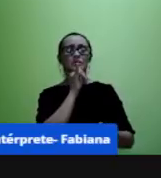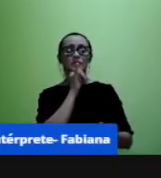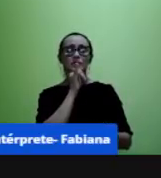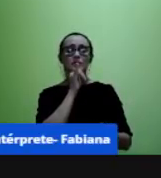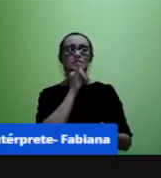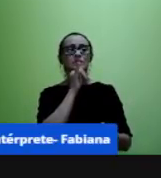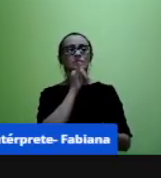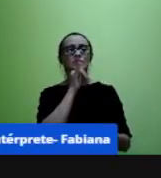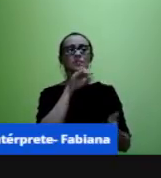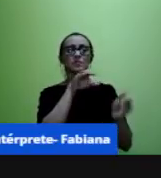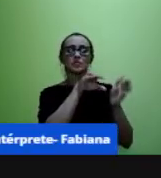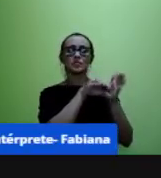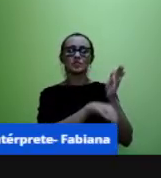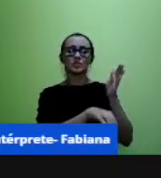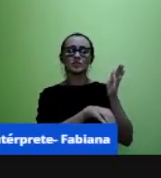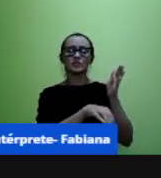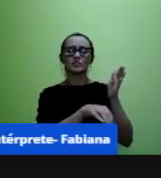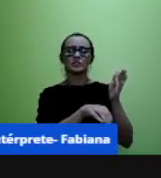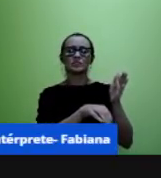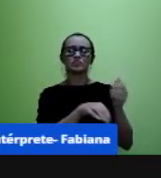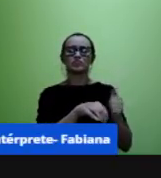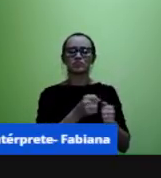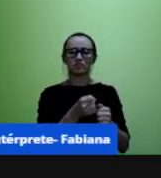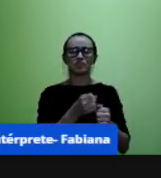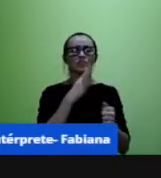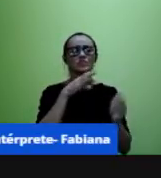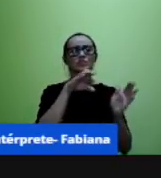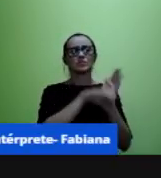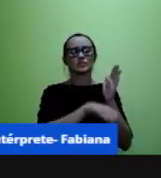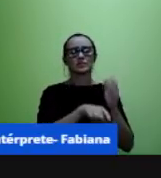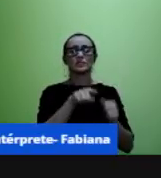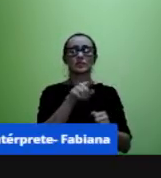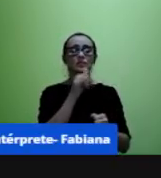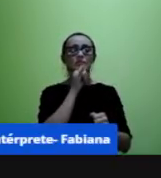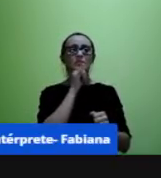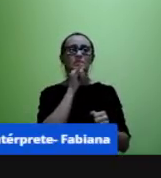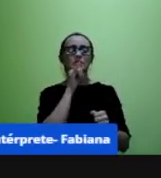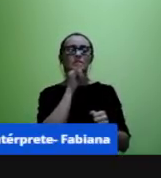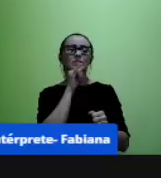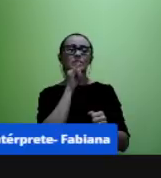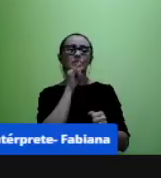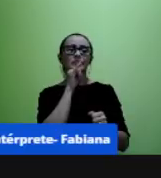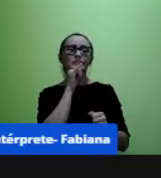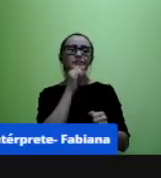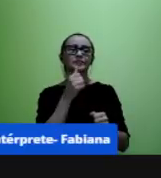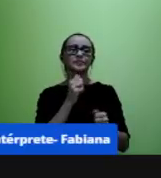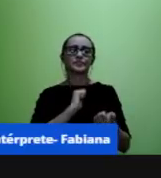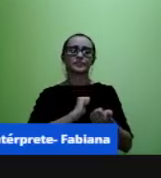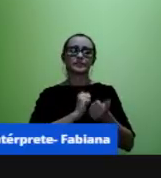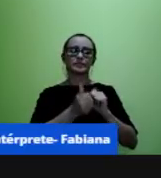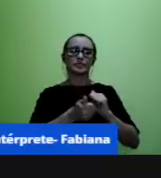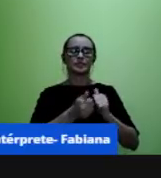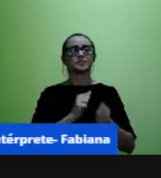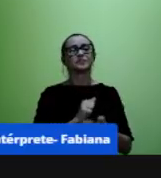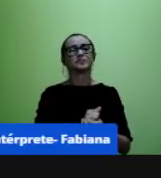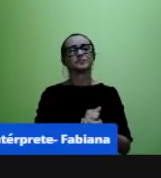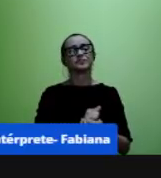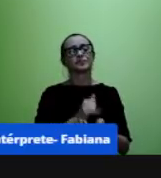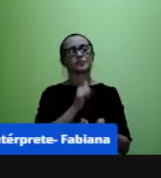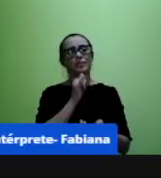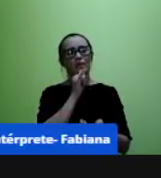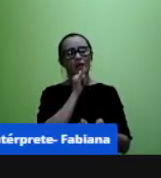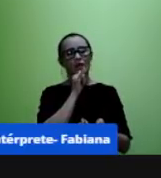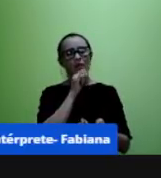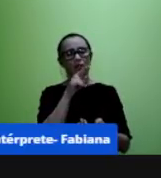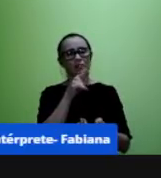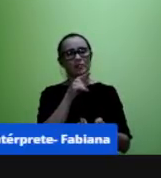conhecimentos conceituais. Aqui nós pegamos um exemplo do esporte, ok? Por exemplo, o aluno compreendeu o conceito